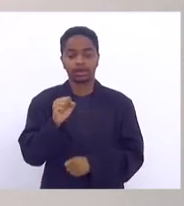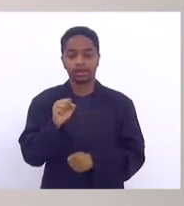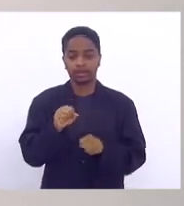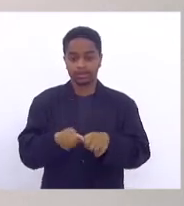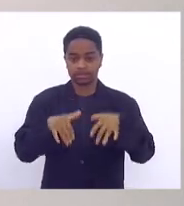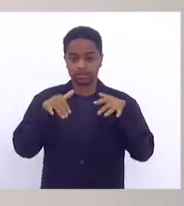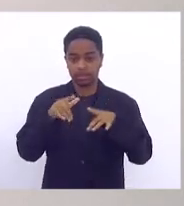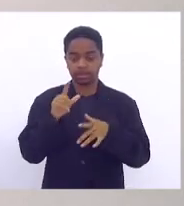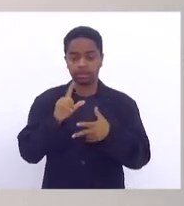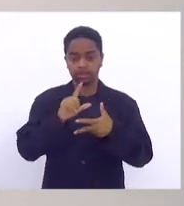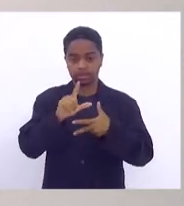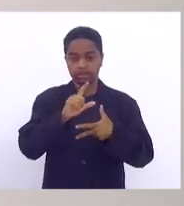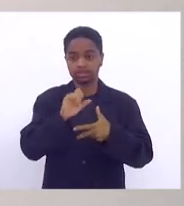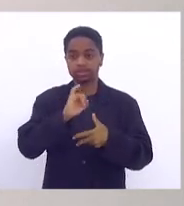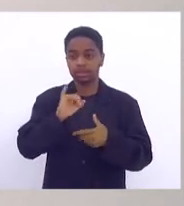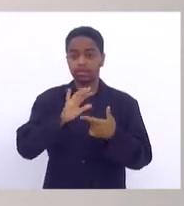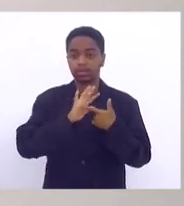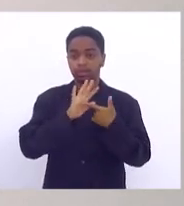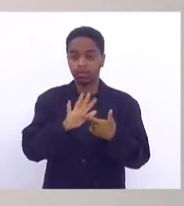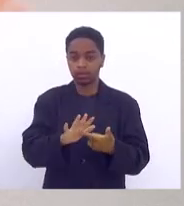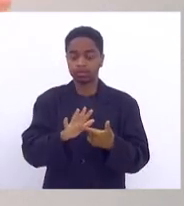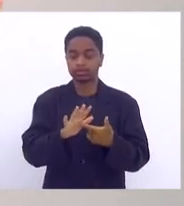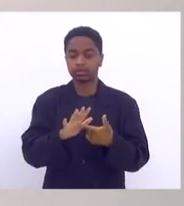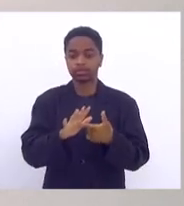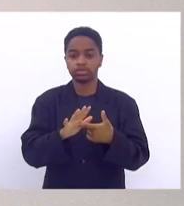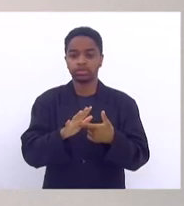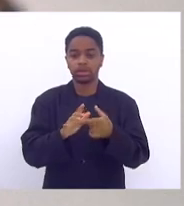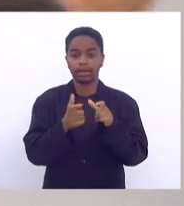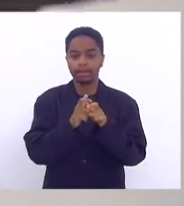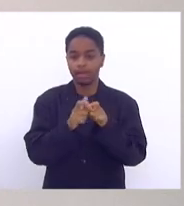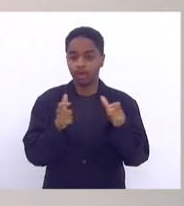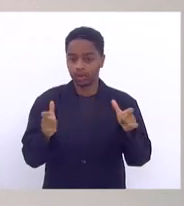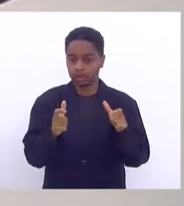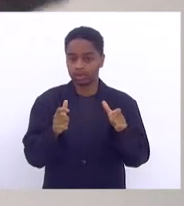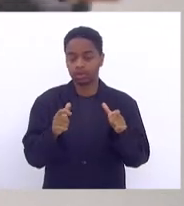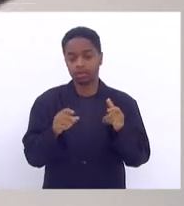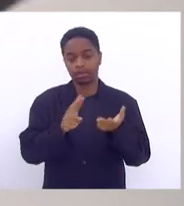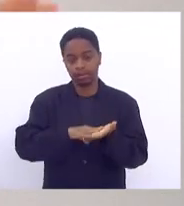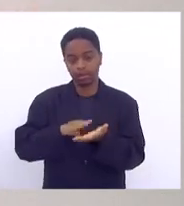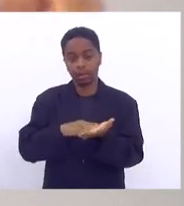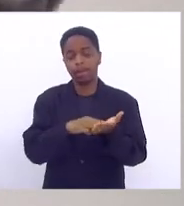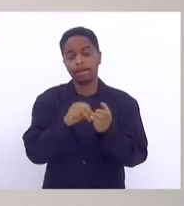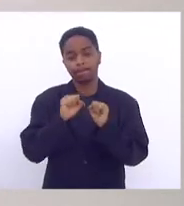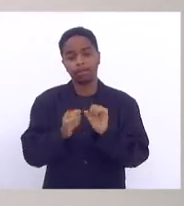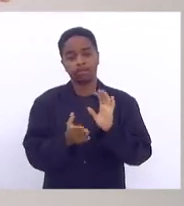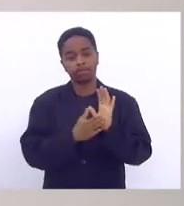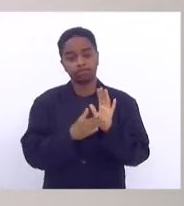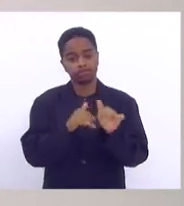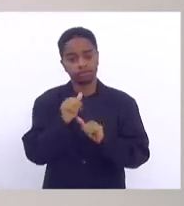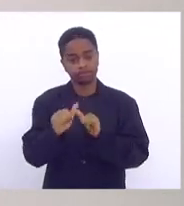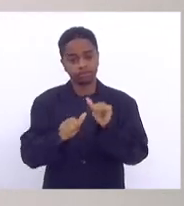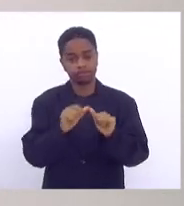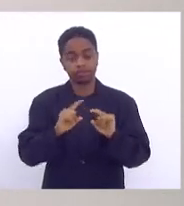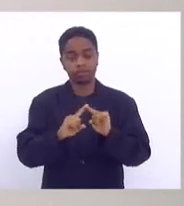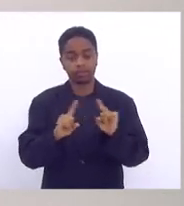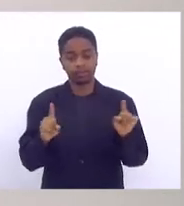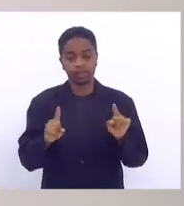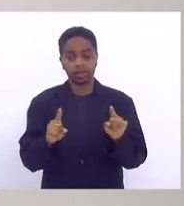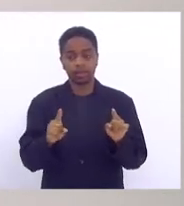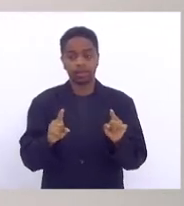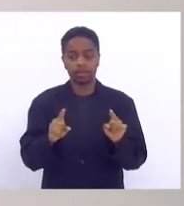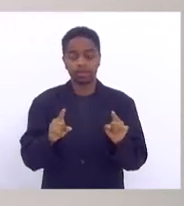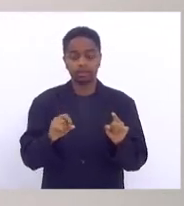maioria relativa de seus membros artigo 60 da Constituição pode muito bem ser proposto Salv engano na história